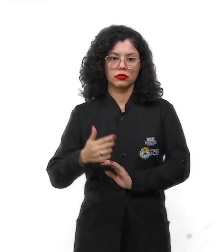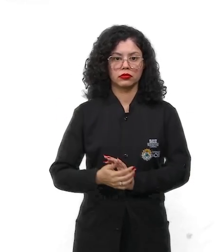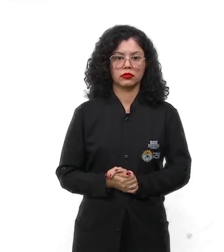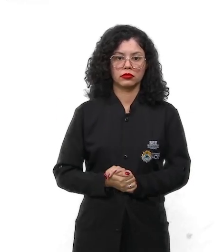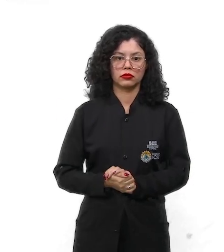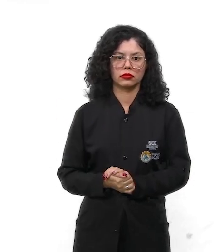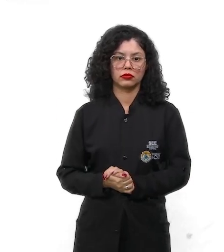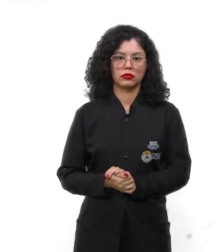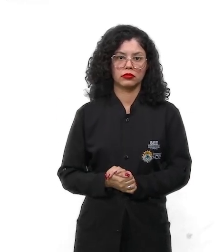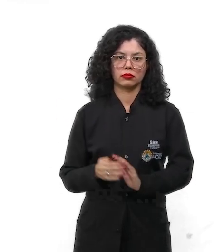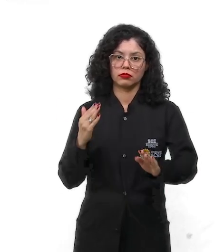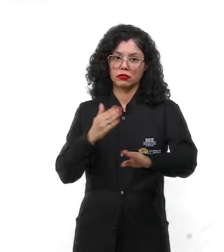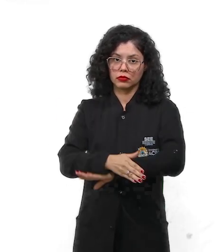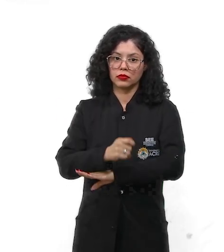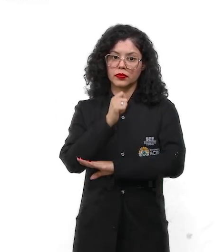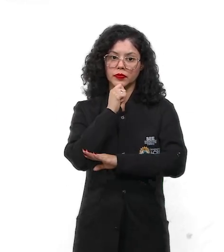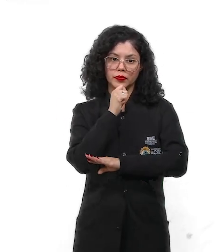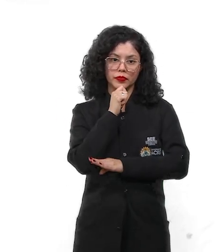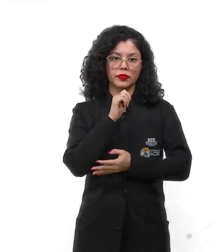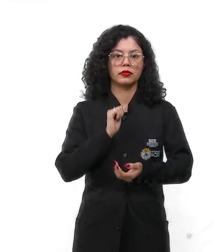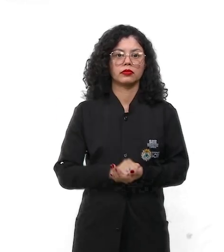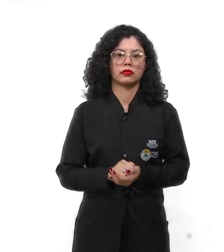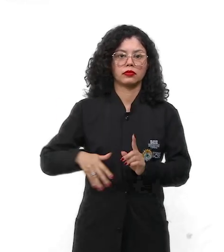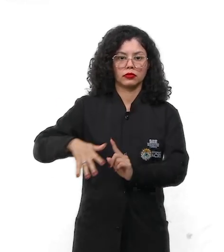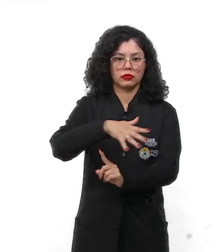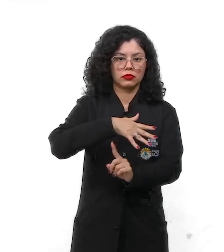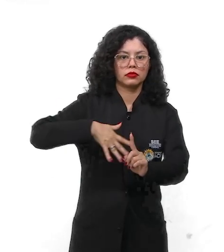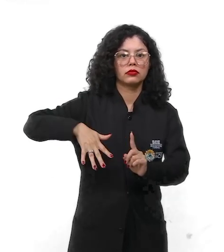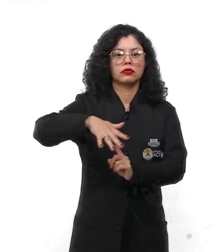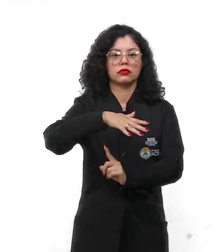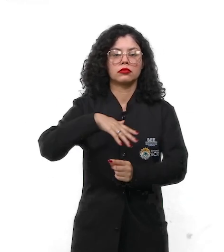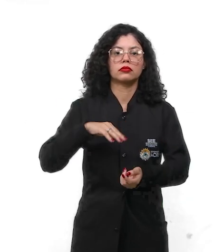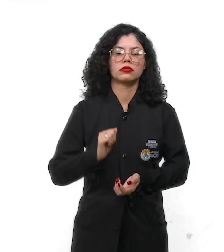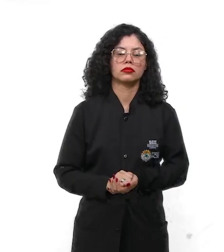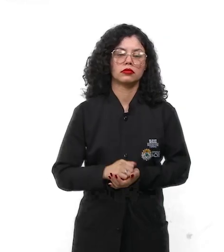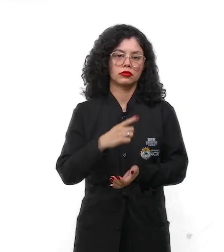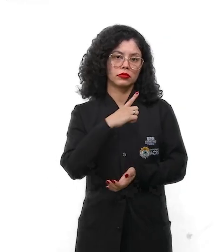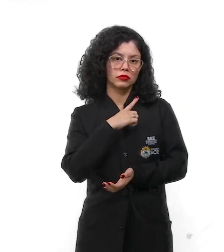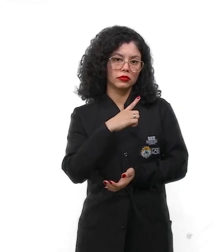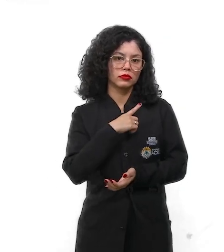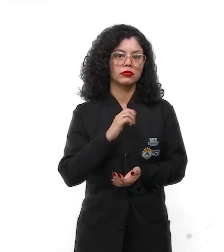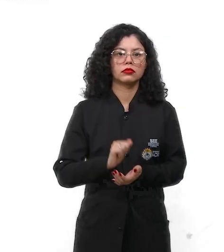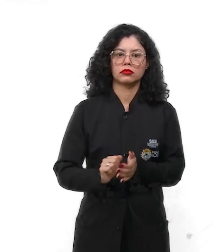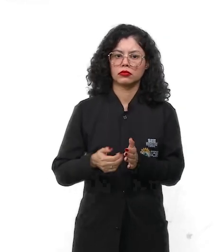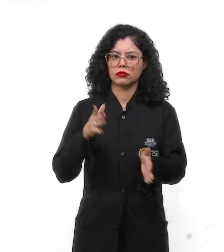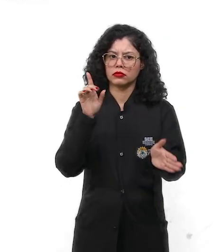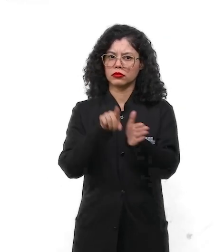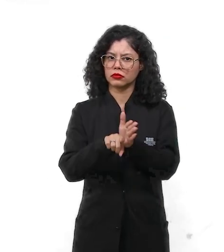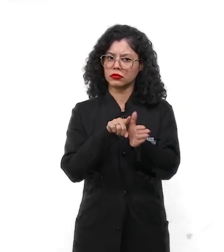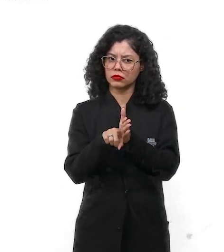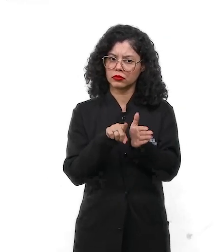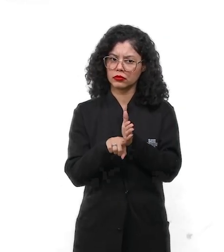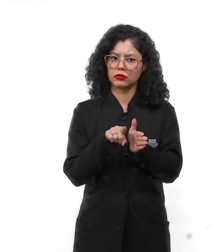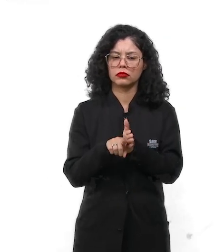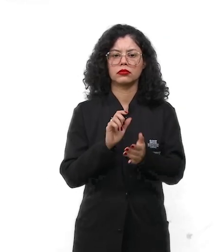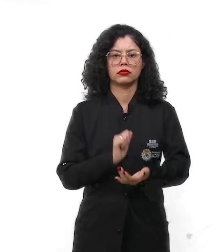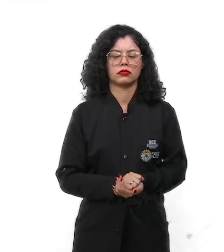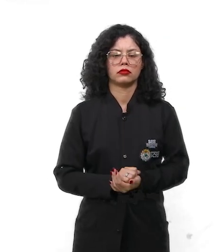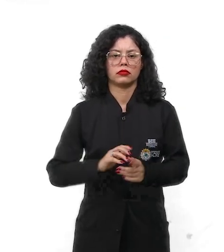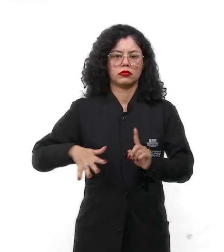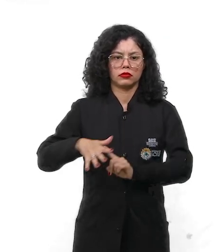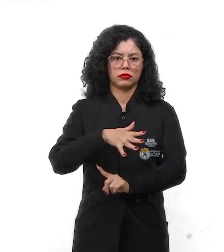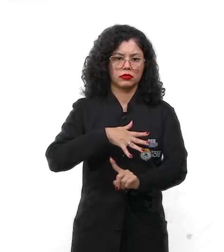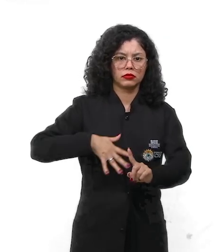Uma intervenção no meio ambiente tem inquietado muitos pesquisadores. Olha só, a gente está falando de meio